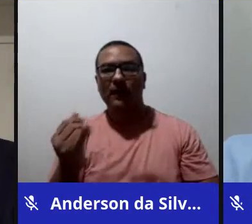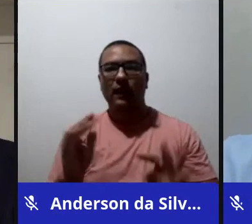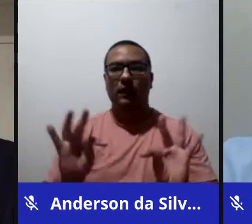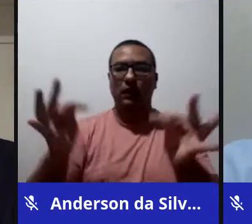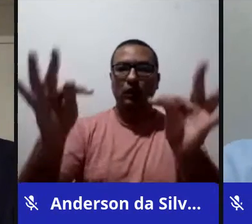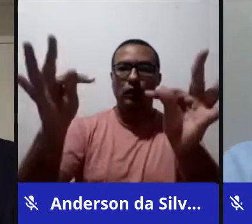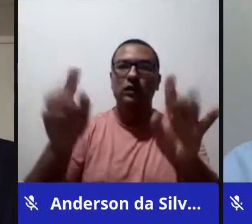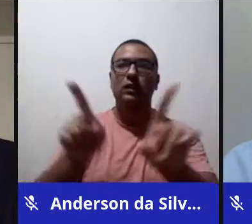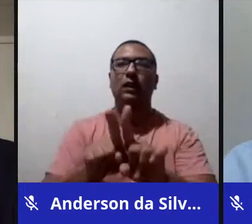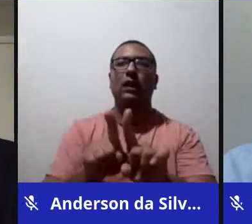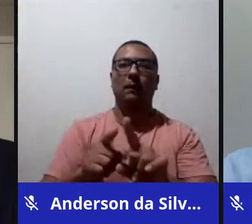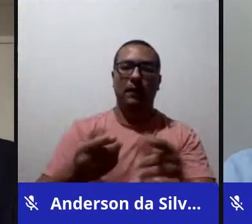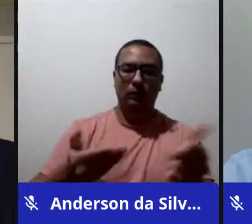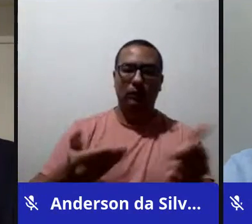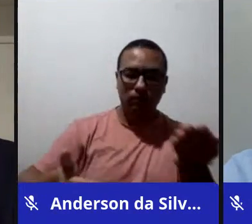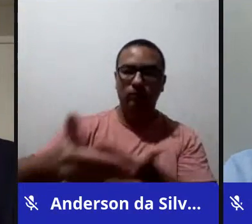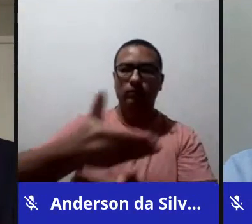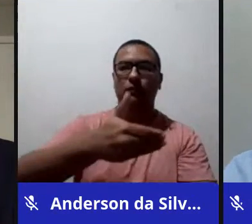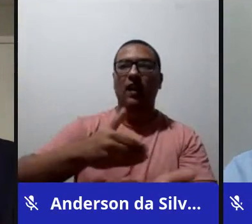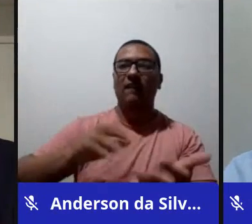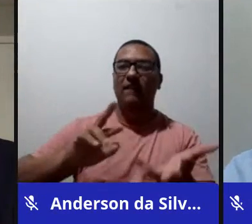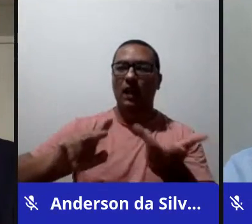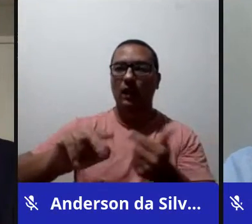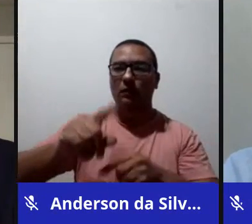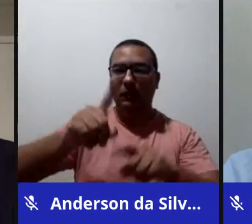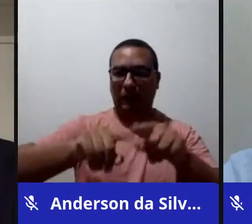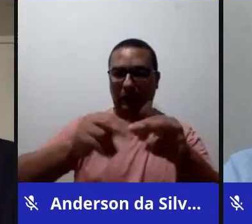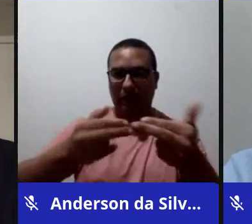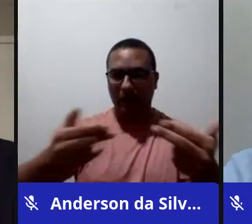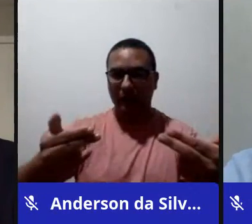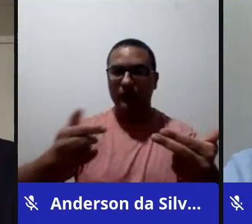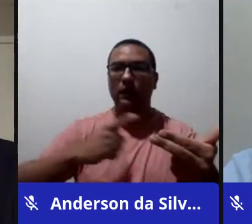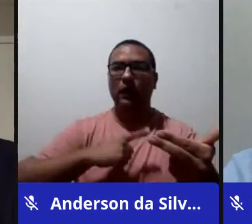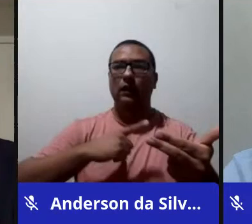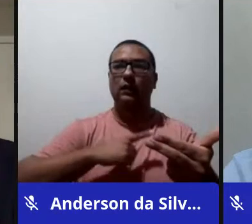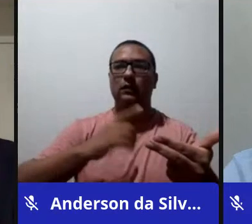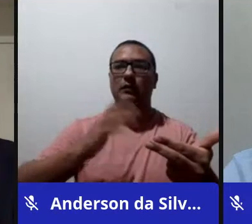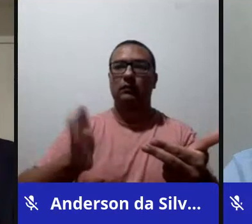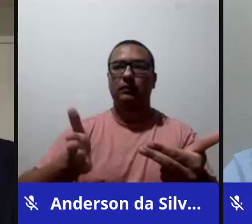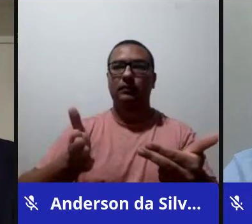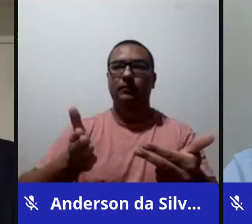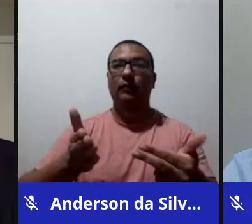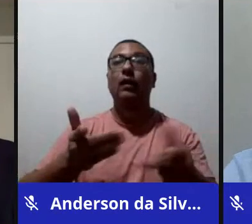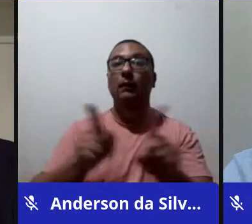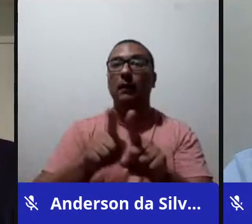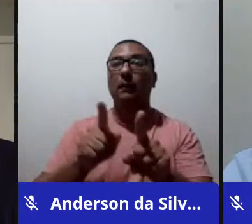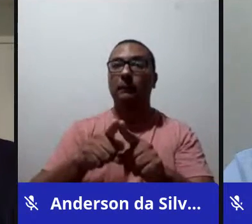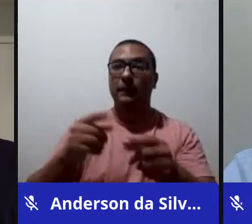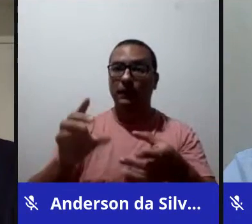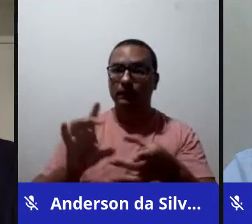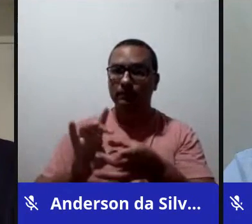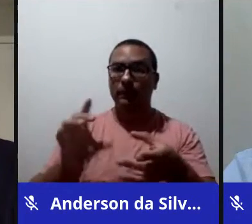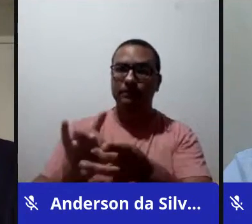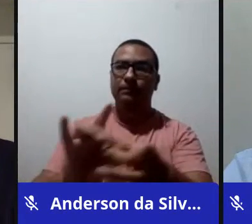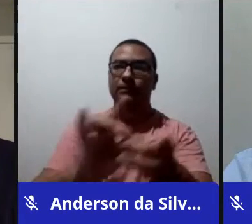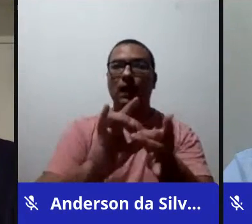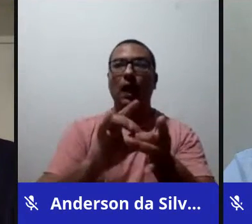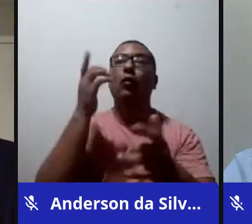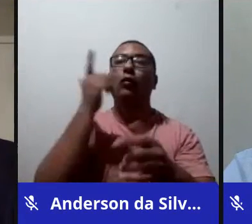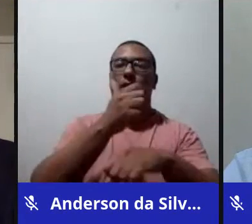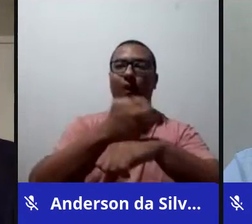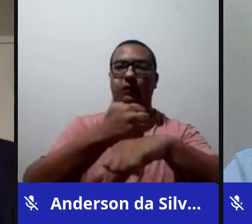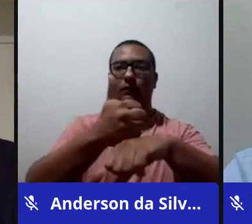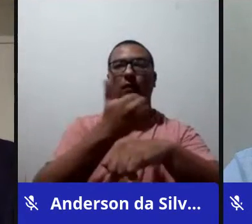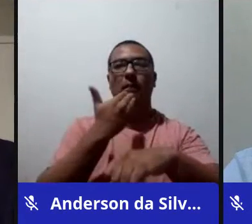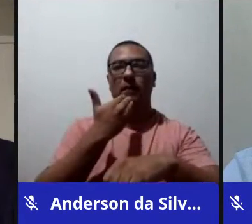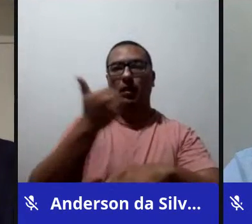de tantos outros recursos que a gente já desenvolveu e que precisam estar associados para que tenhamos qualidade de vida.